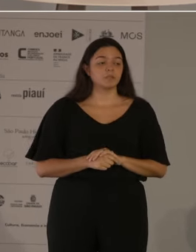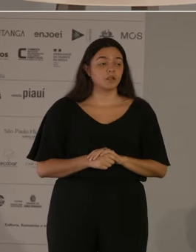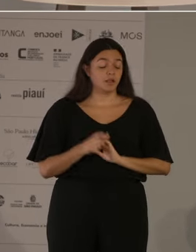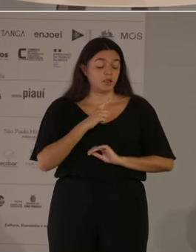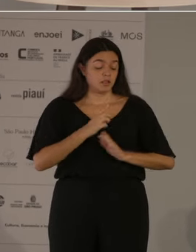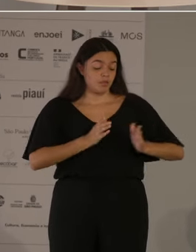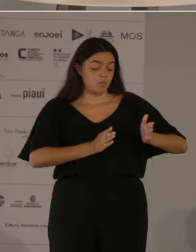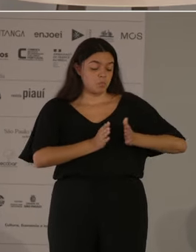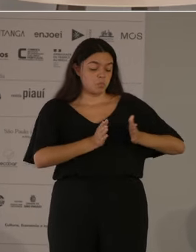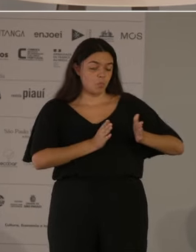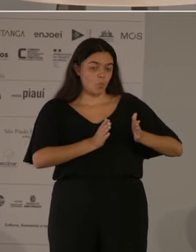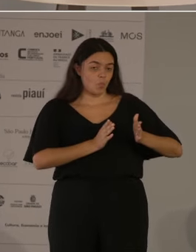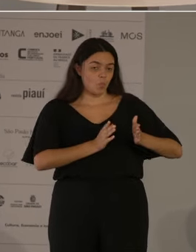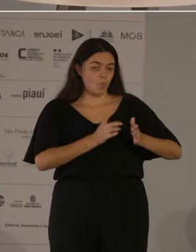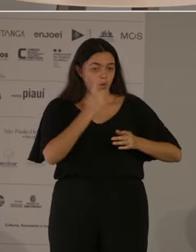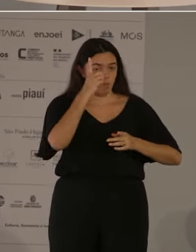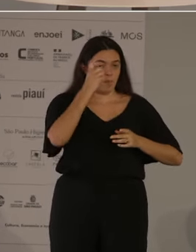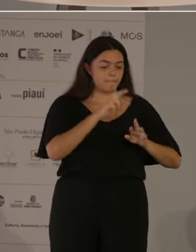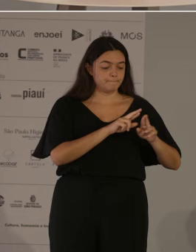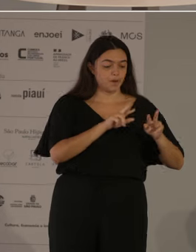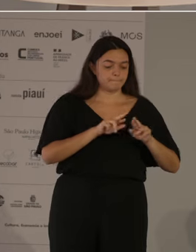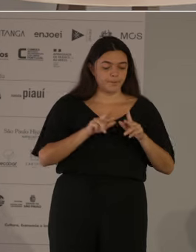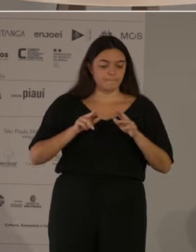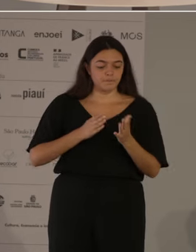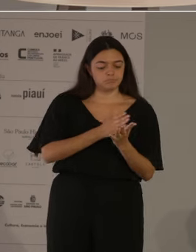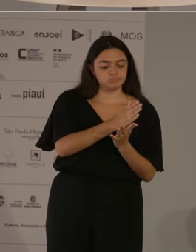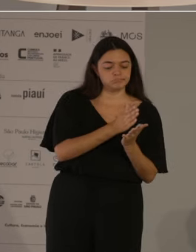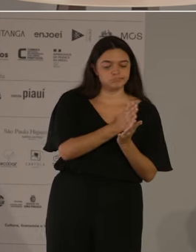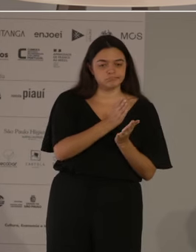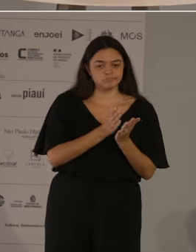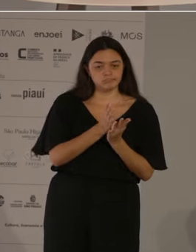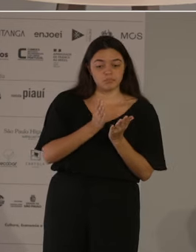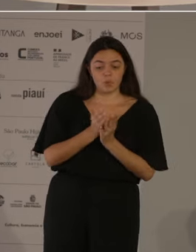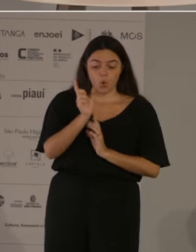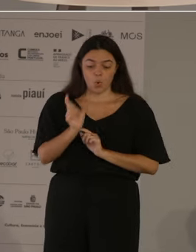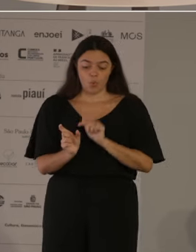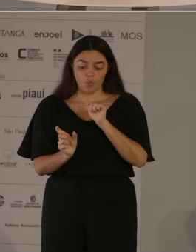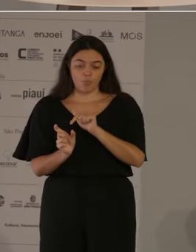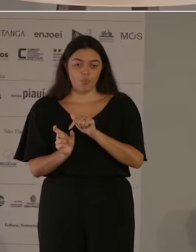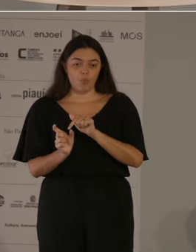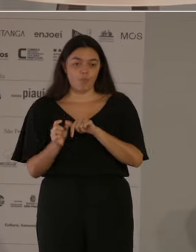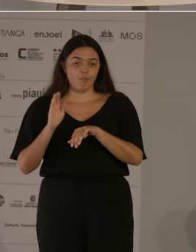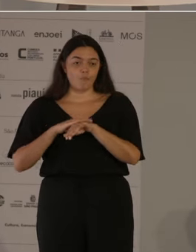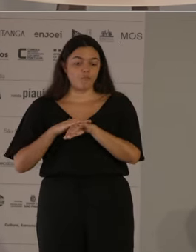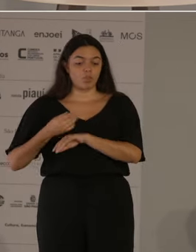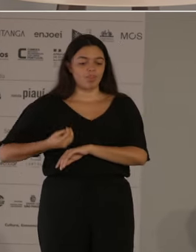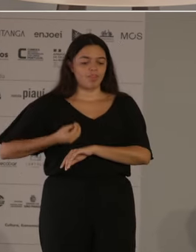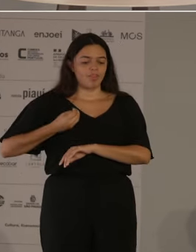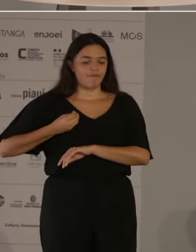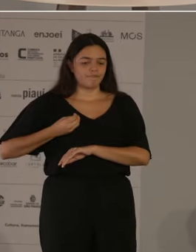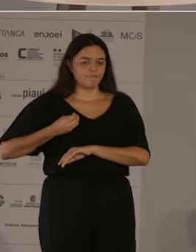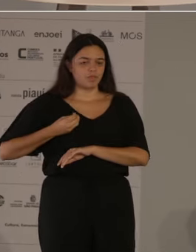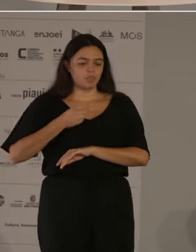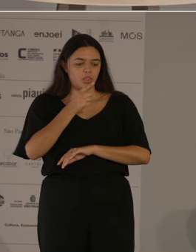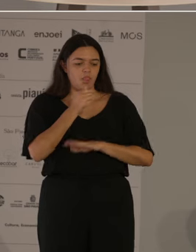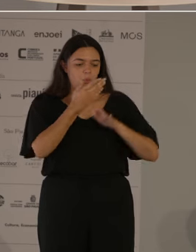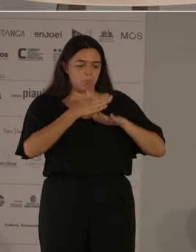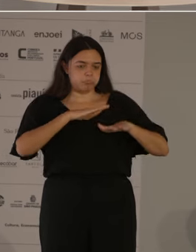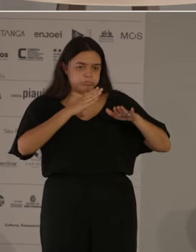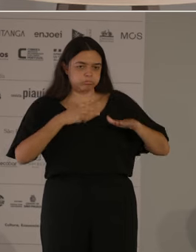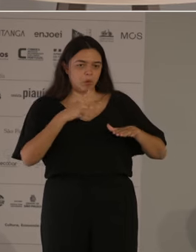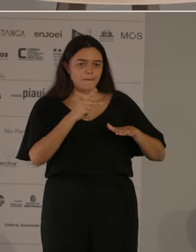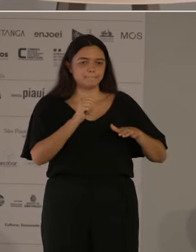hipóteses alternativas de rotas. Né? Assim, a própria NIED postulou uma vinda pelo Pacífico. Ela até hoje